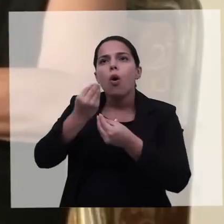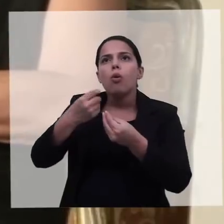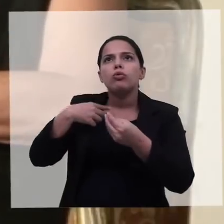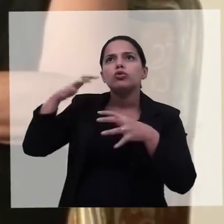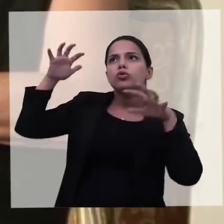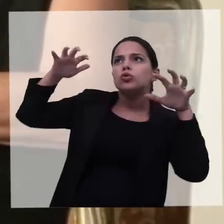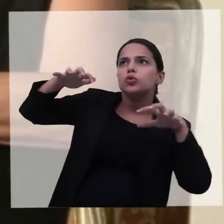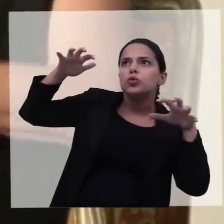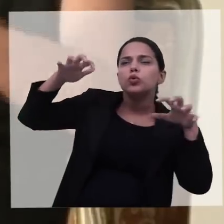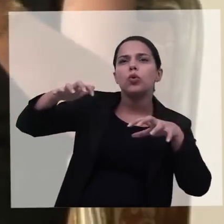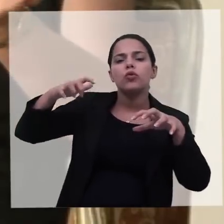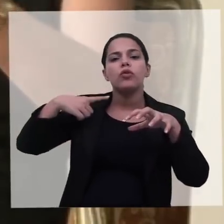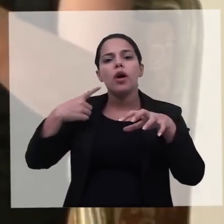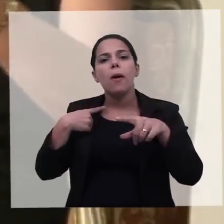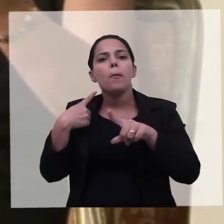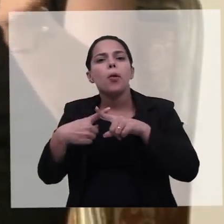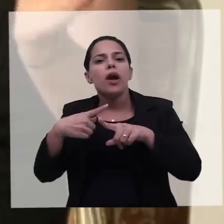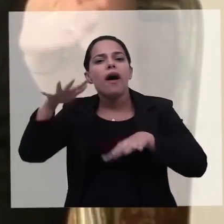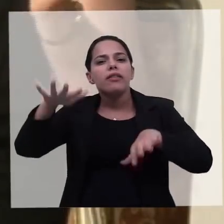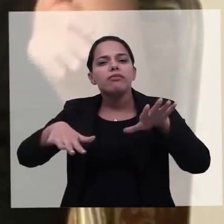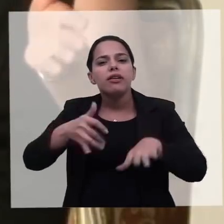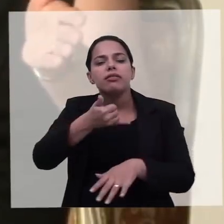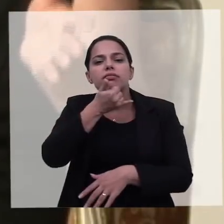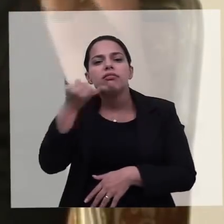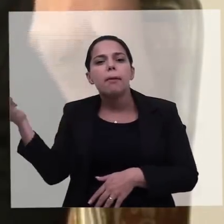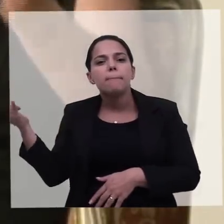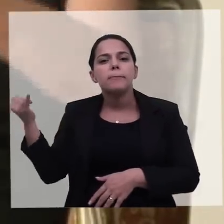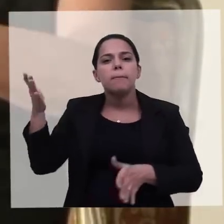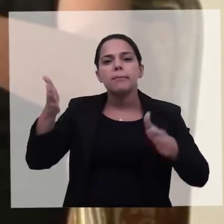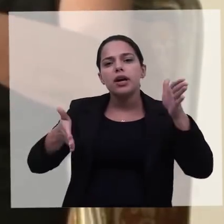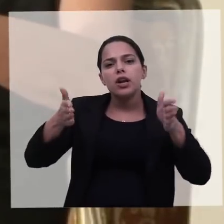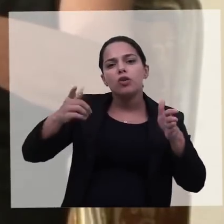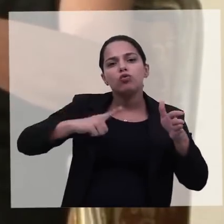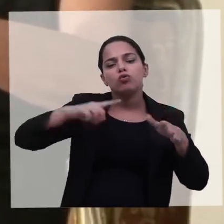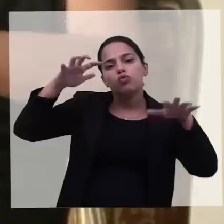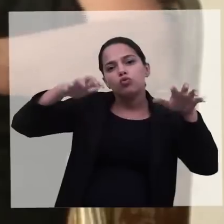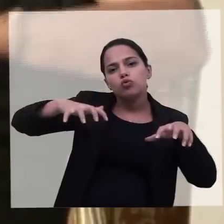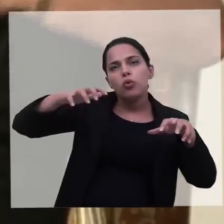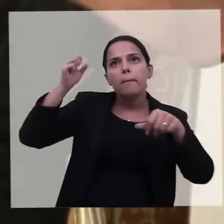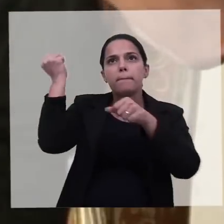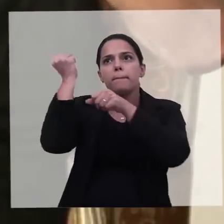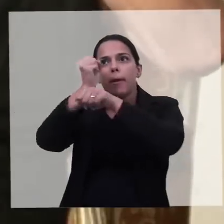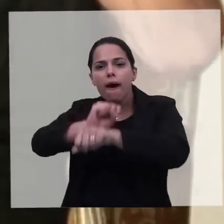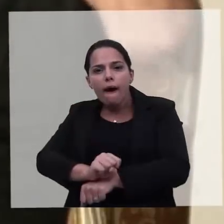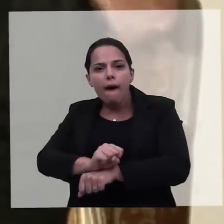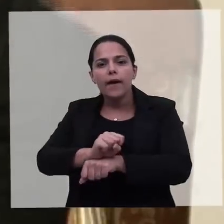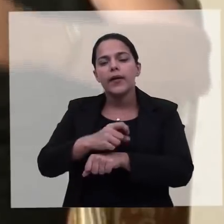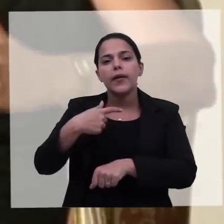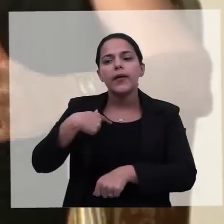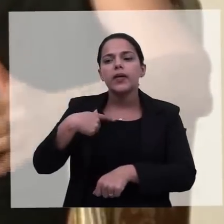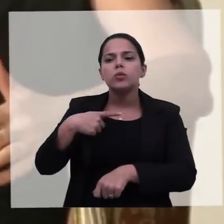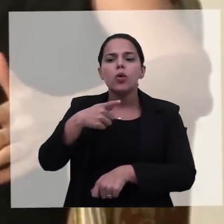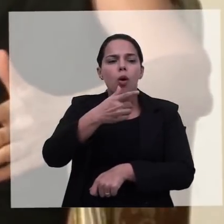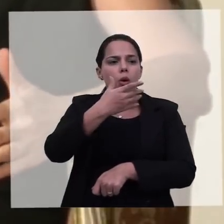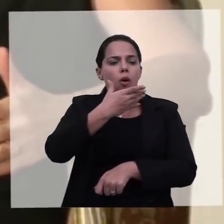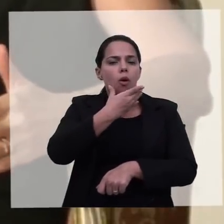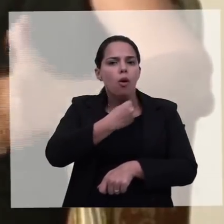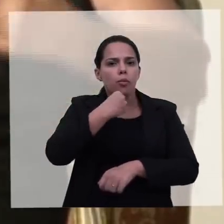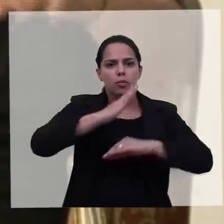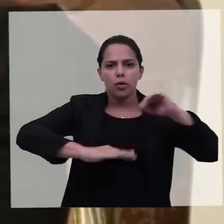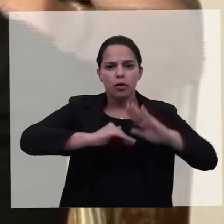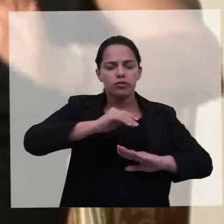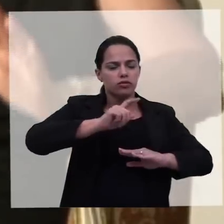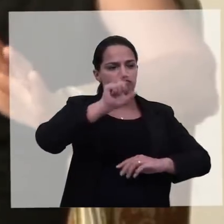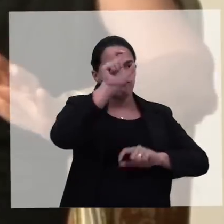eventos pluviométricos da nossa região, porque às vezes chove, tem um veranico de 20 dias, o agricultor abandona